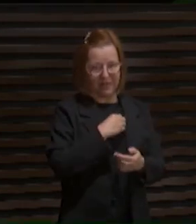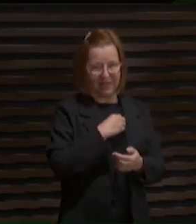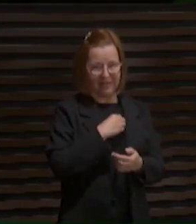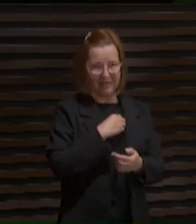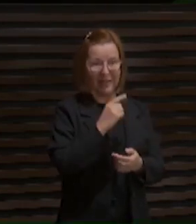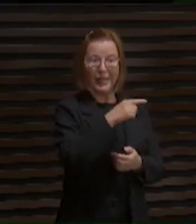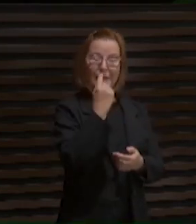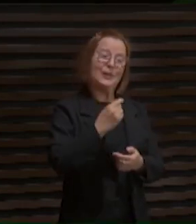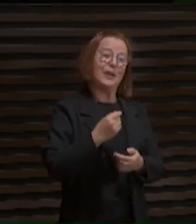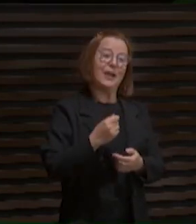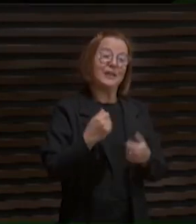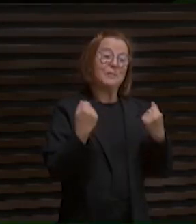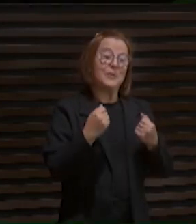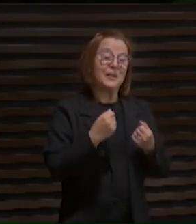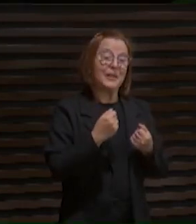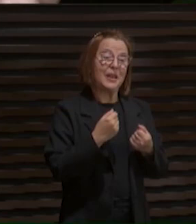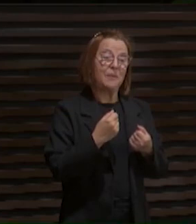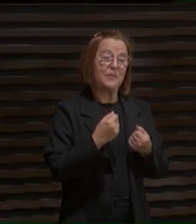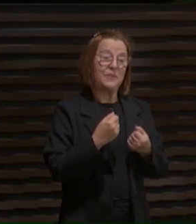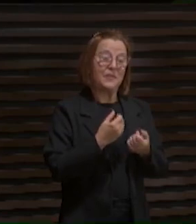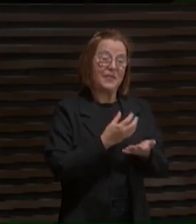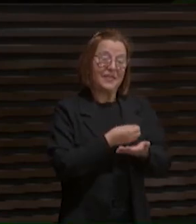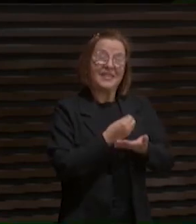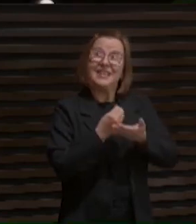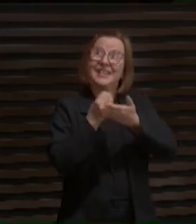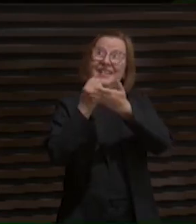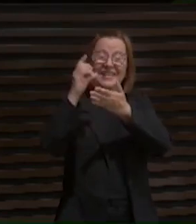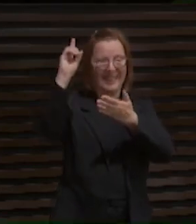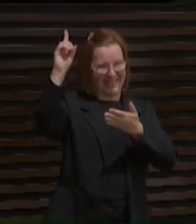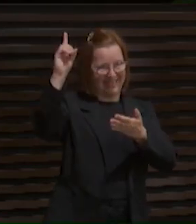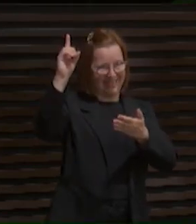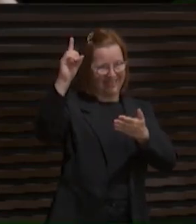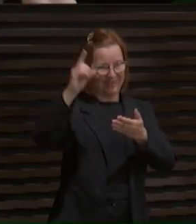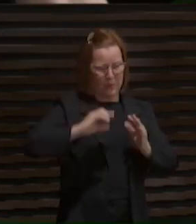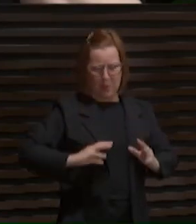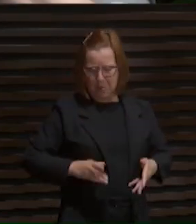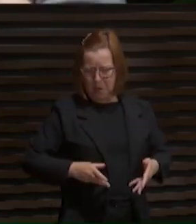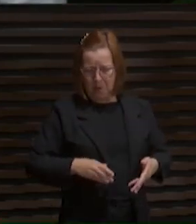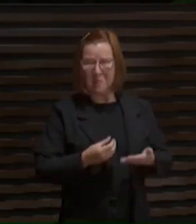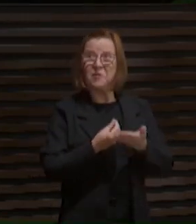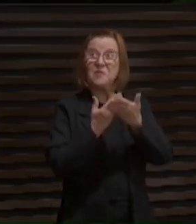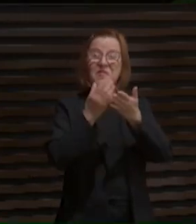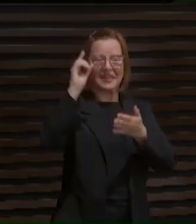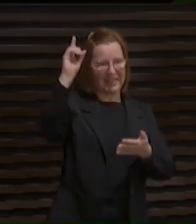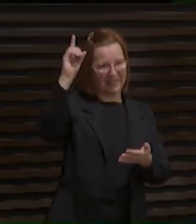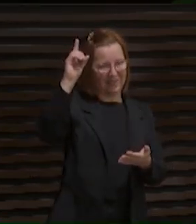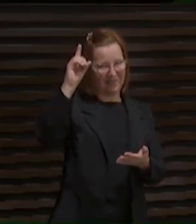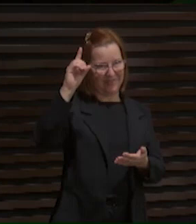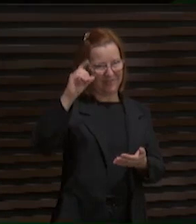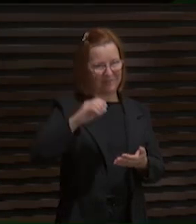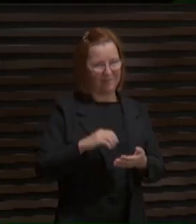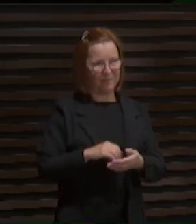oferecer o nosso corpo a Deus, os nossos membros a Deus. É no meio, não é? Quando a sua mente estiver limpa, quando o teu coração